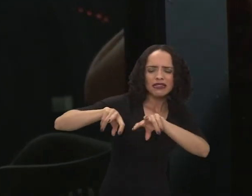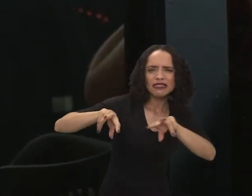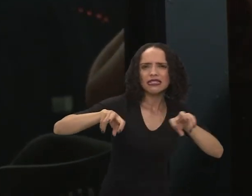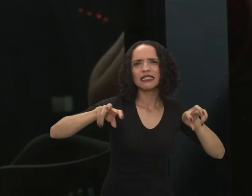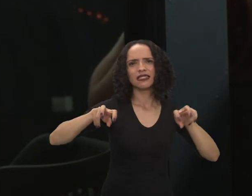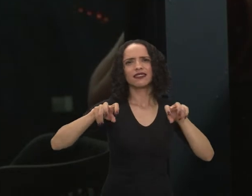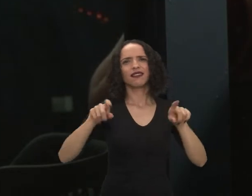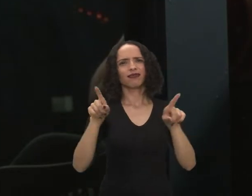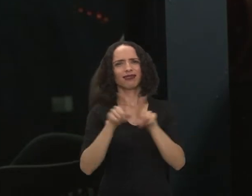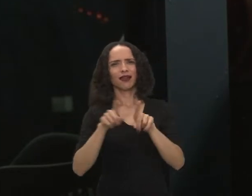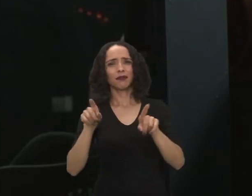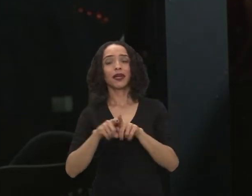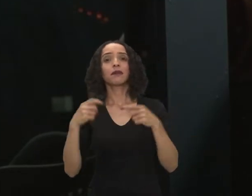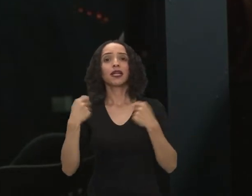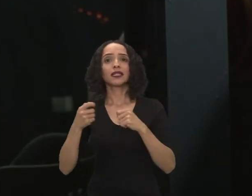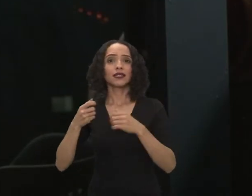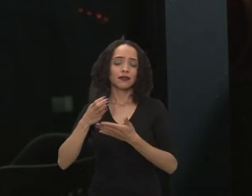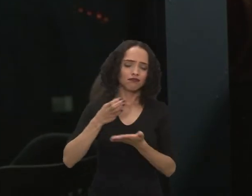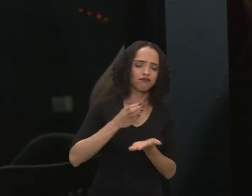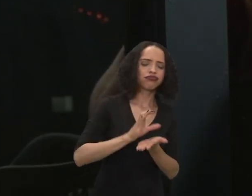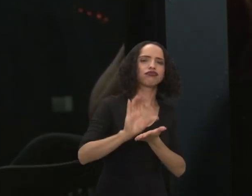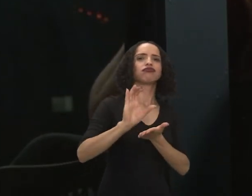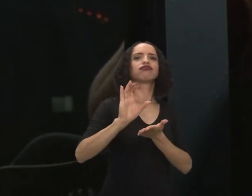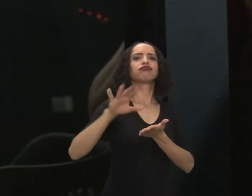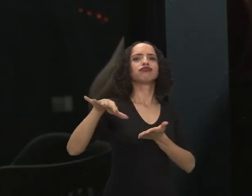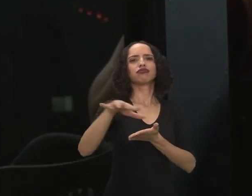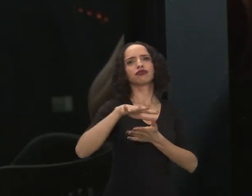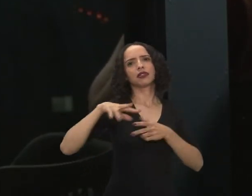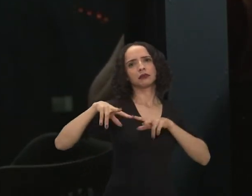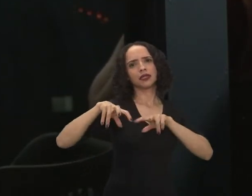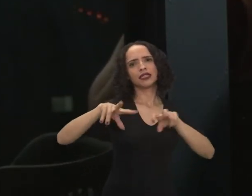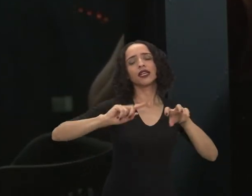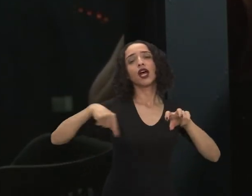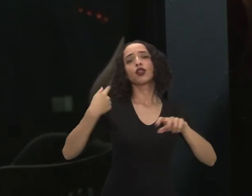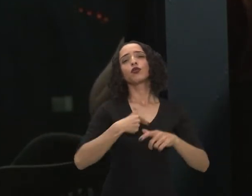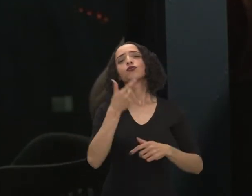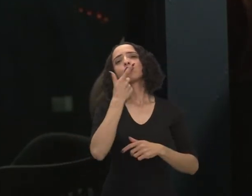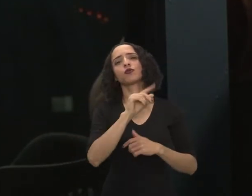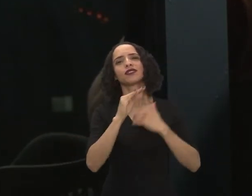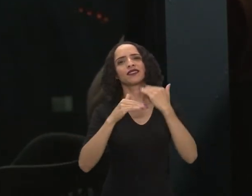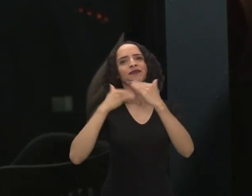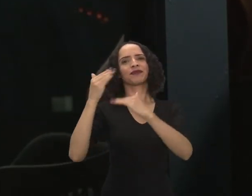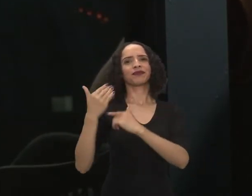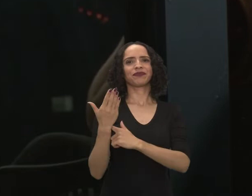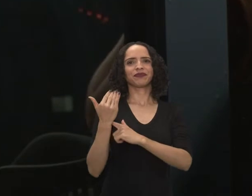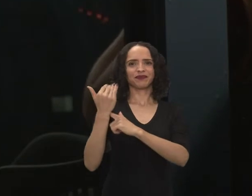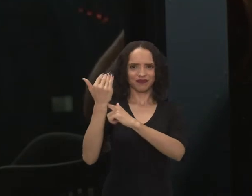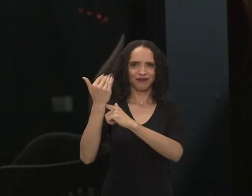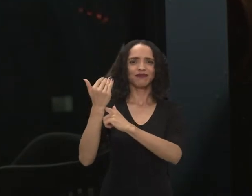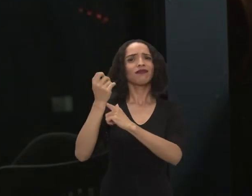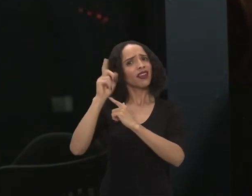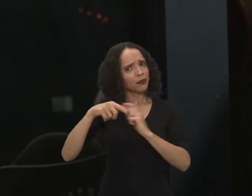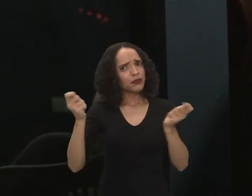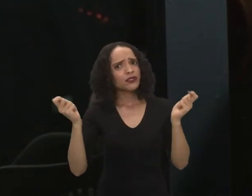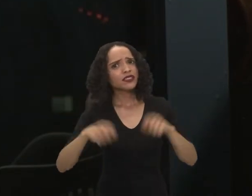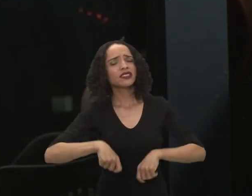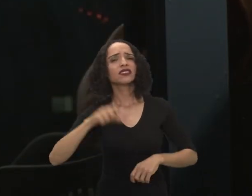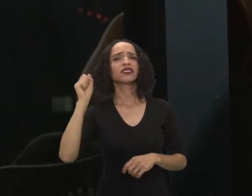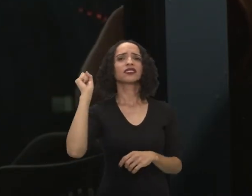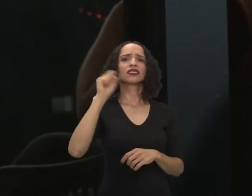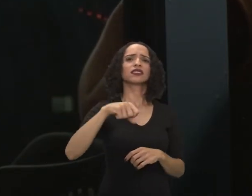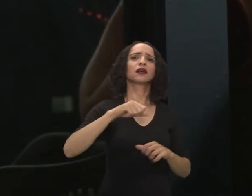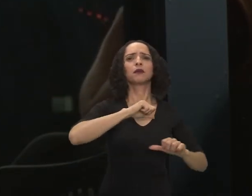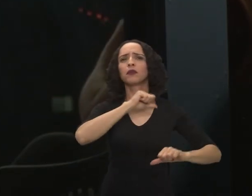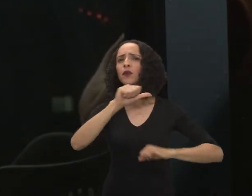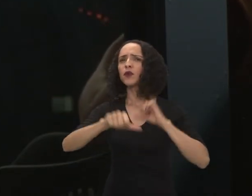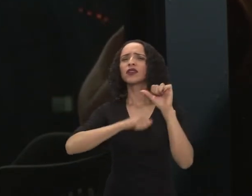preciso colocar recurso para pesquisa, para que a gente desenvolva esse tipo de tecnologia. E isso é perfeitamente possível. É possível